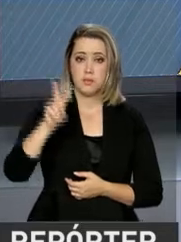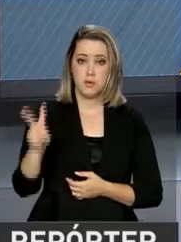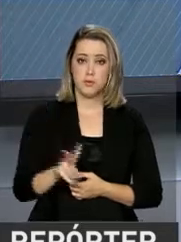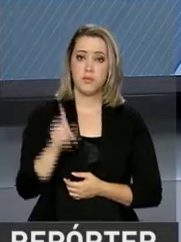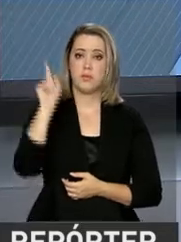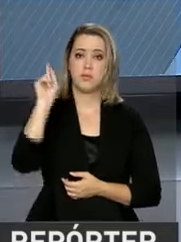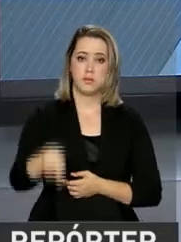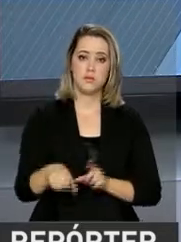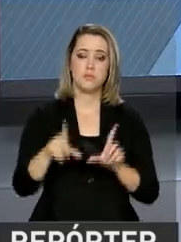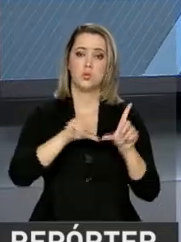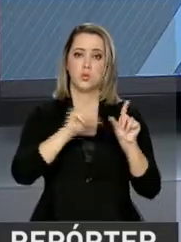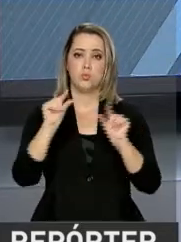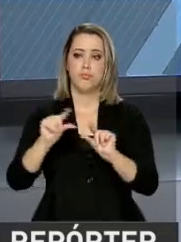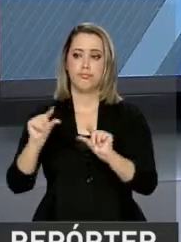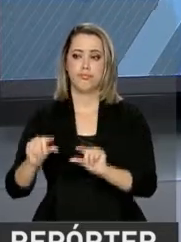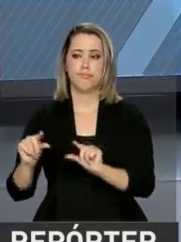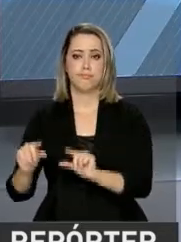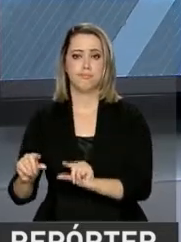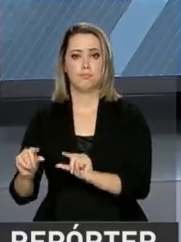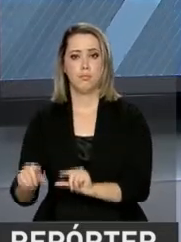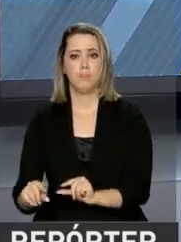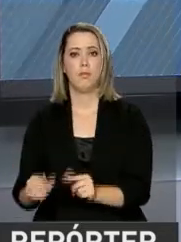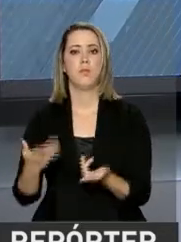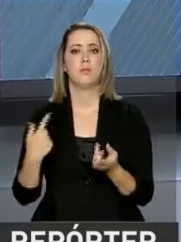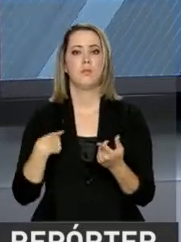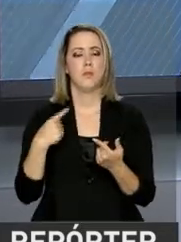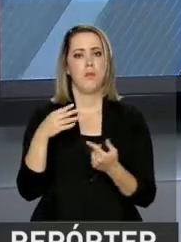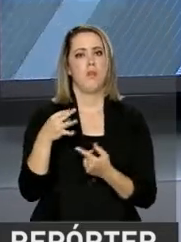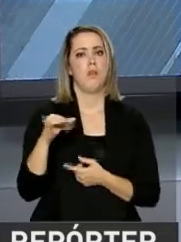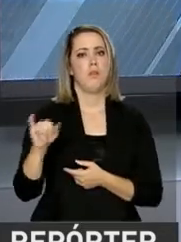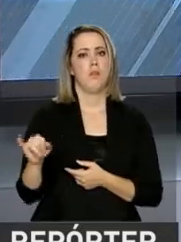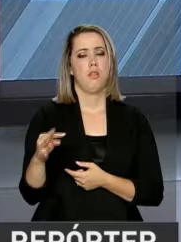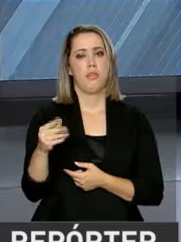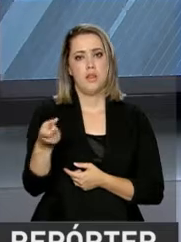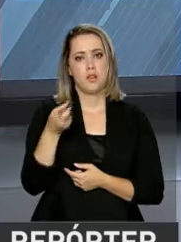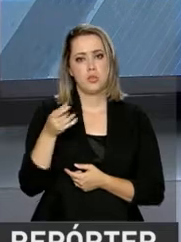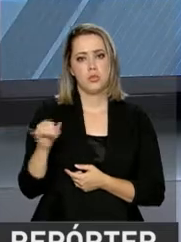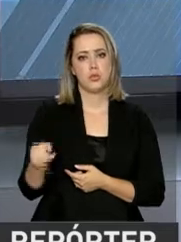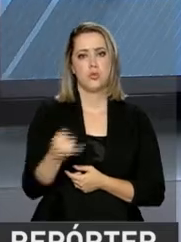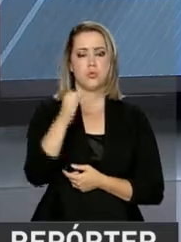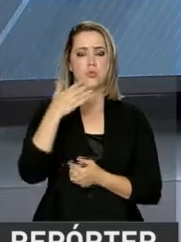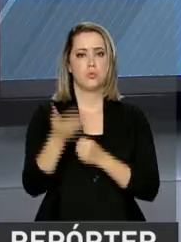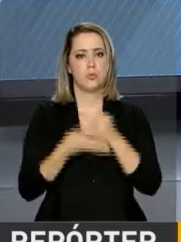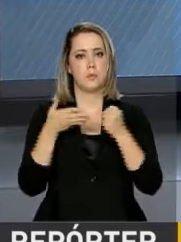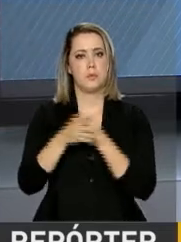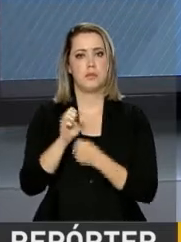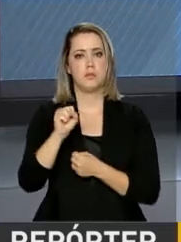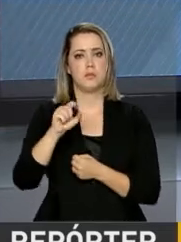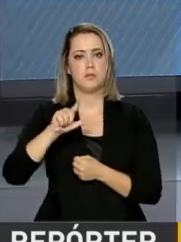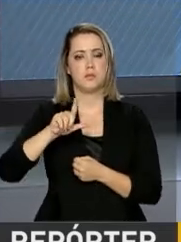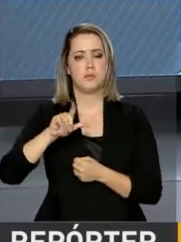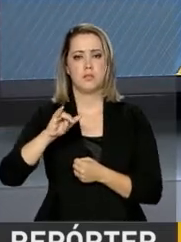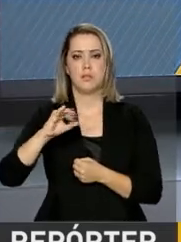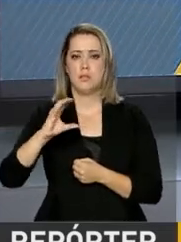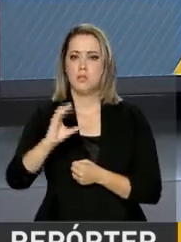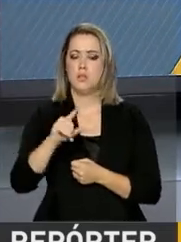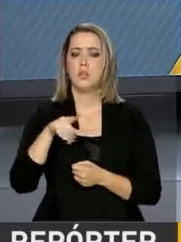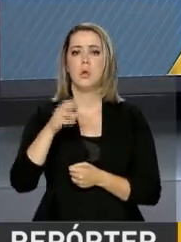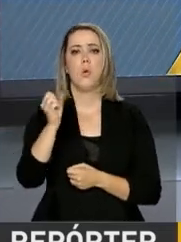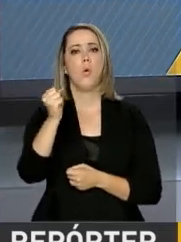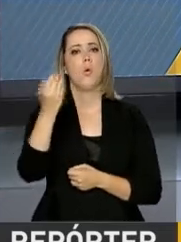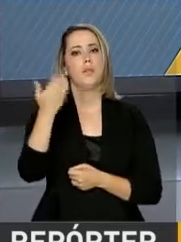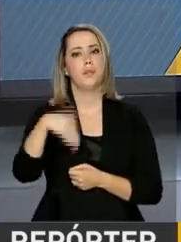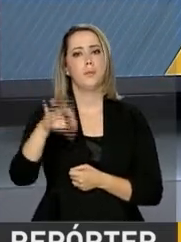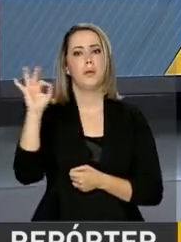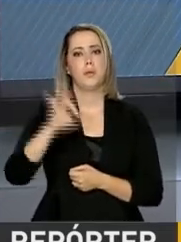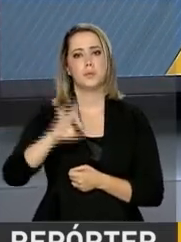o mercado financeiro não alterou a previsão para a taxa básica de juros da economia a selic que deve ficar em oito